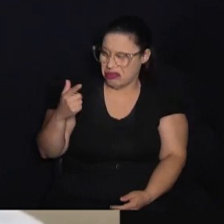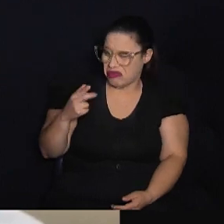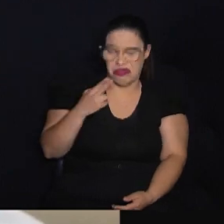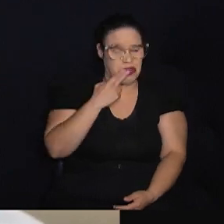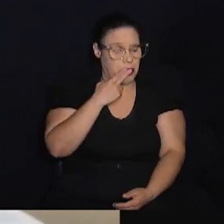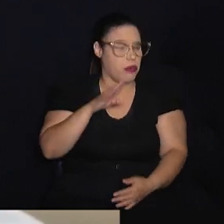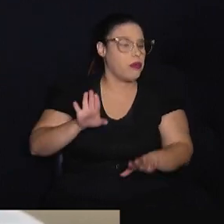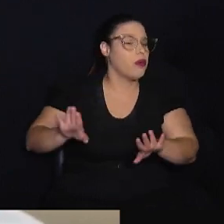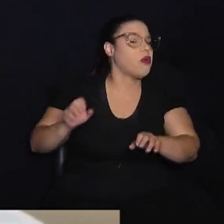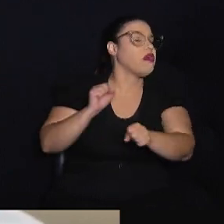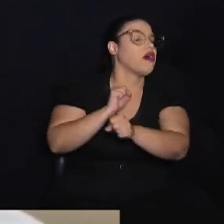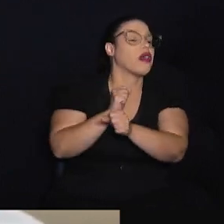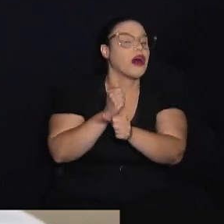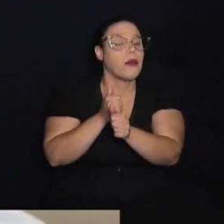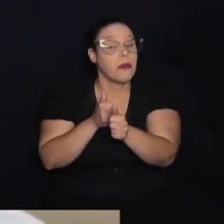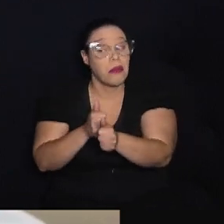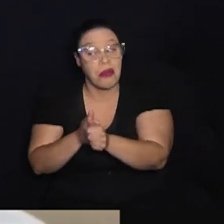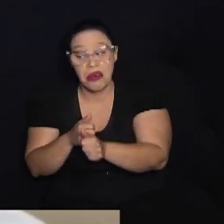ficar perto de quem fuma.